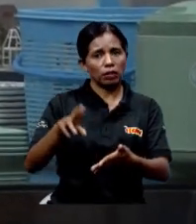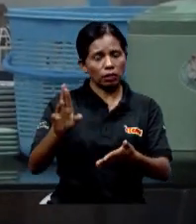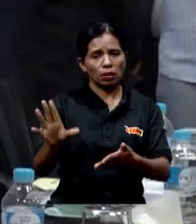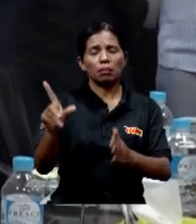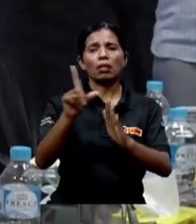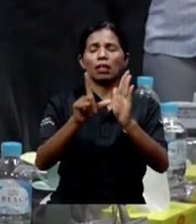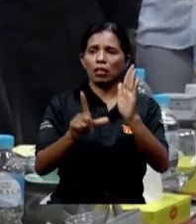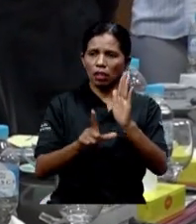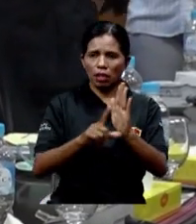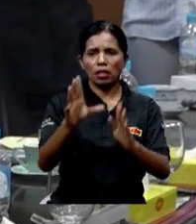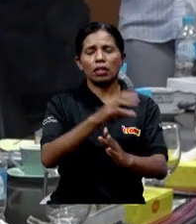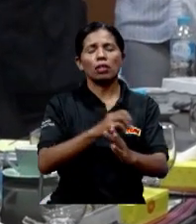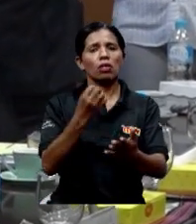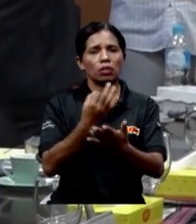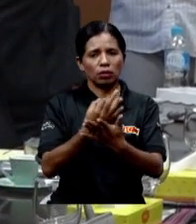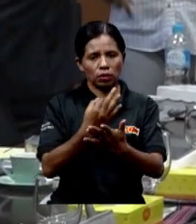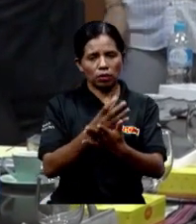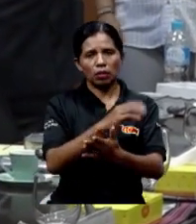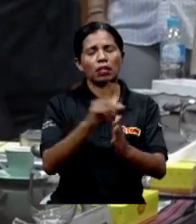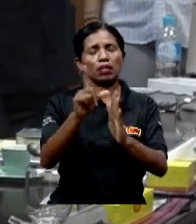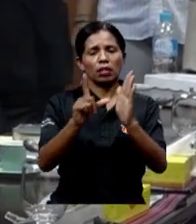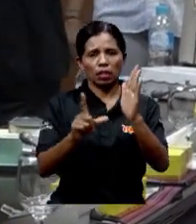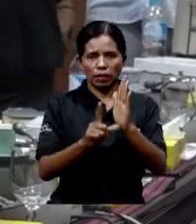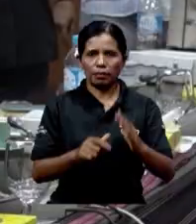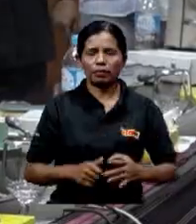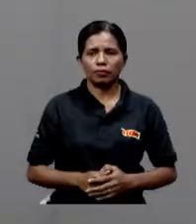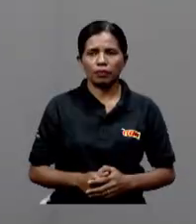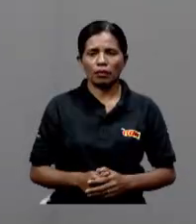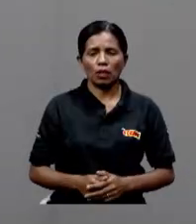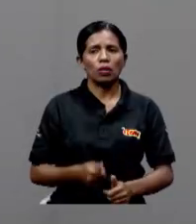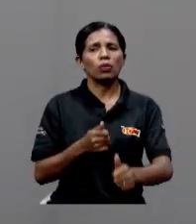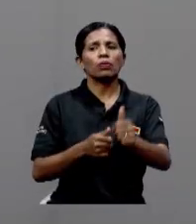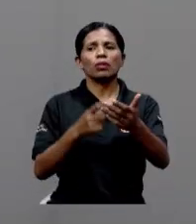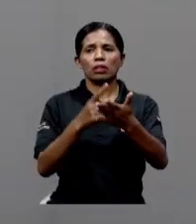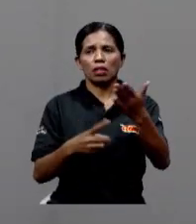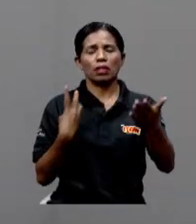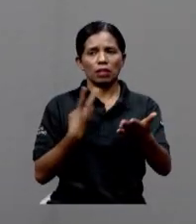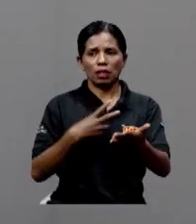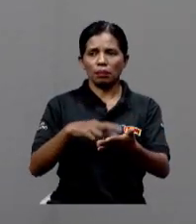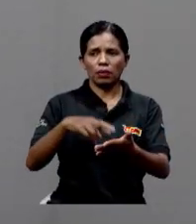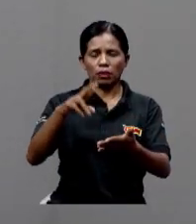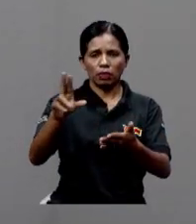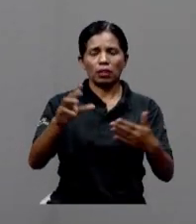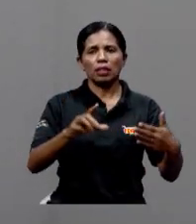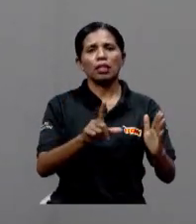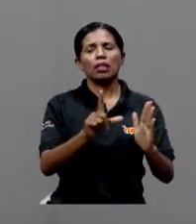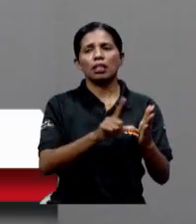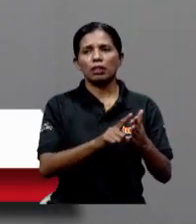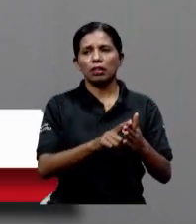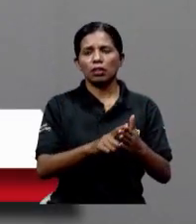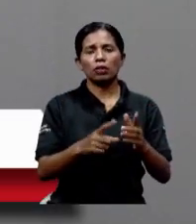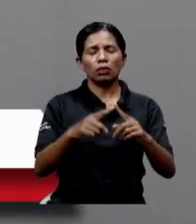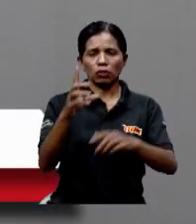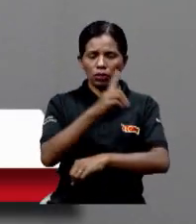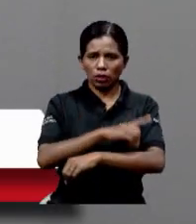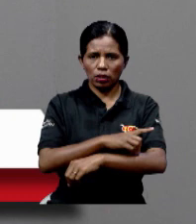lei enquadramento orçamental na lei tributária. Tu ir sair da maca ou aprova na ihal das bancadas, cata, ou hinduni